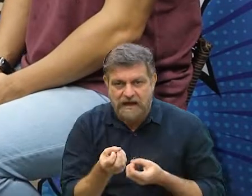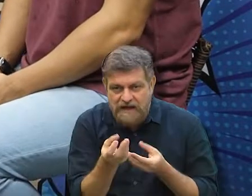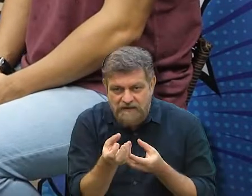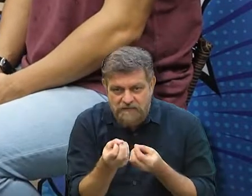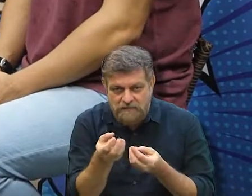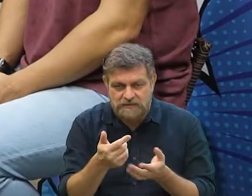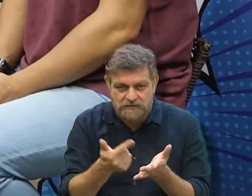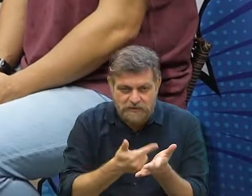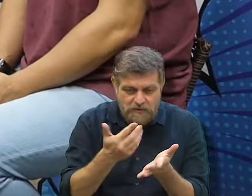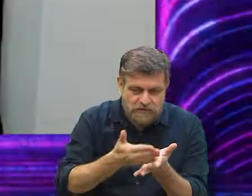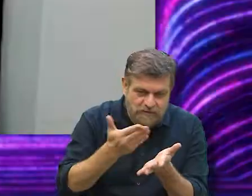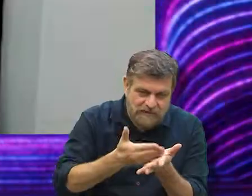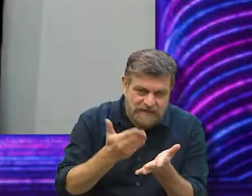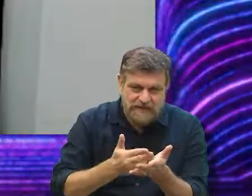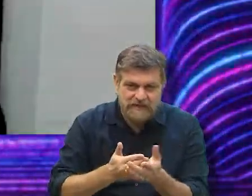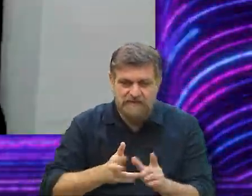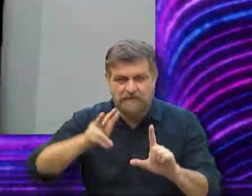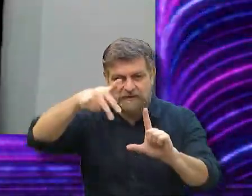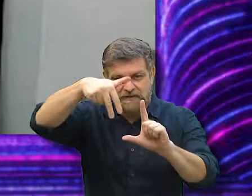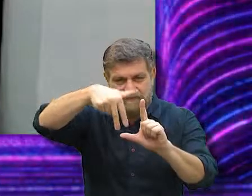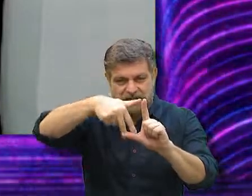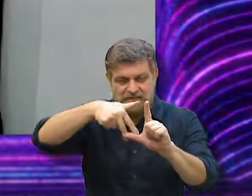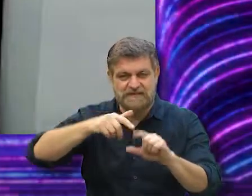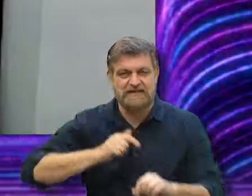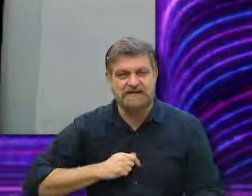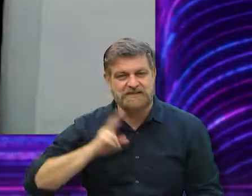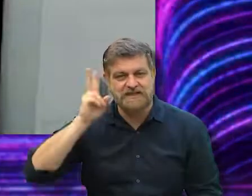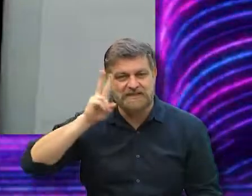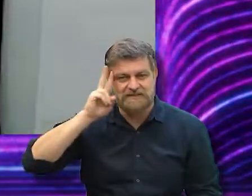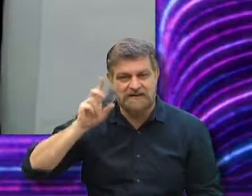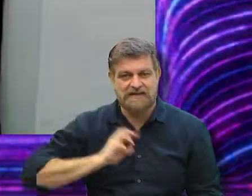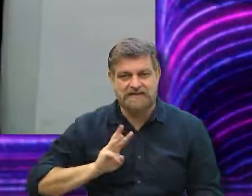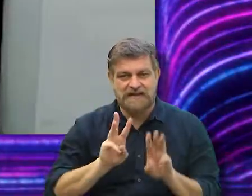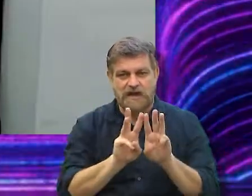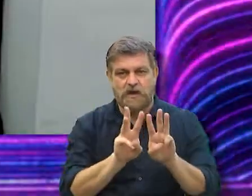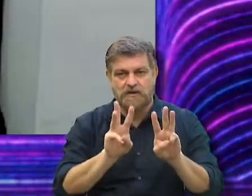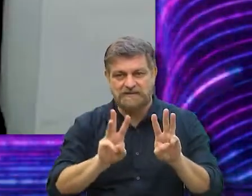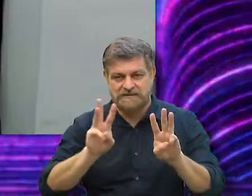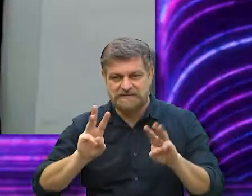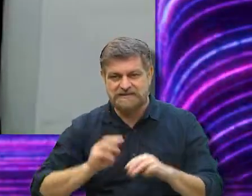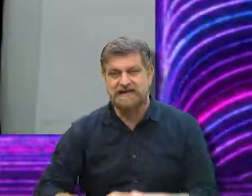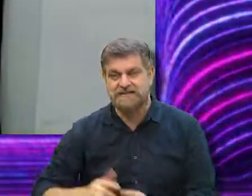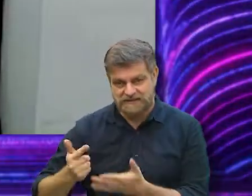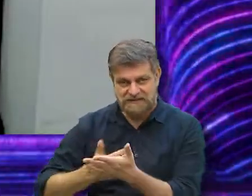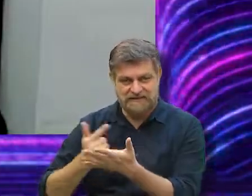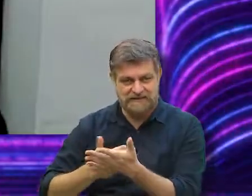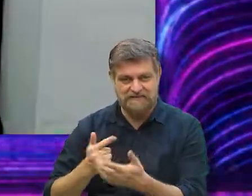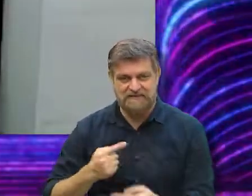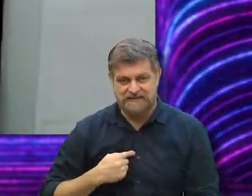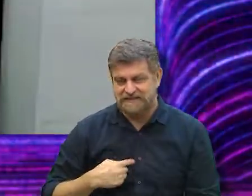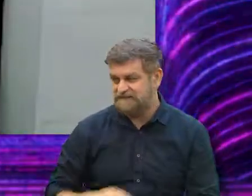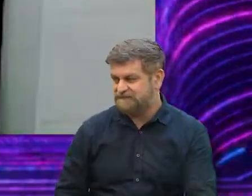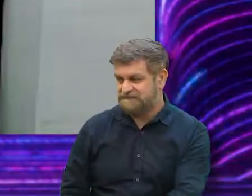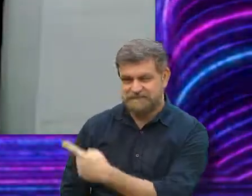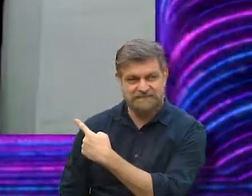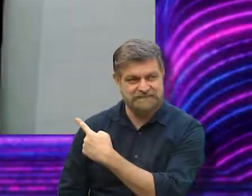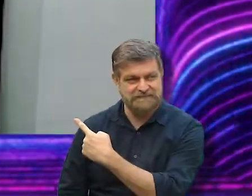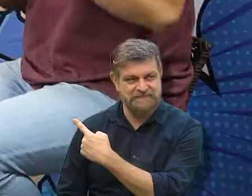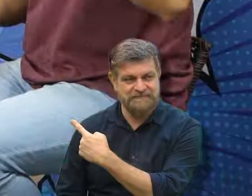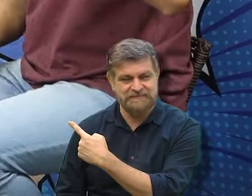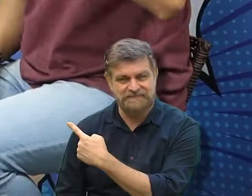No Central Park? No Central Park. Até porque a protagonista mora próximo do Central